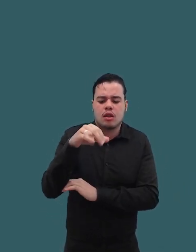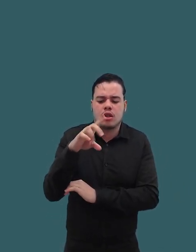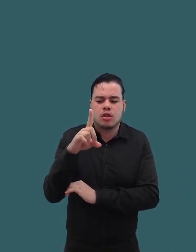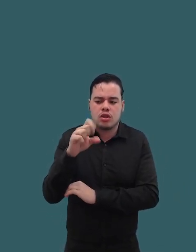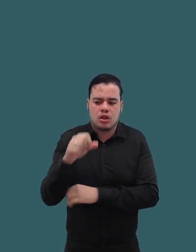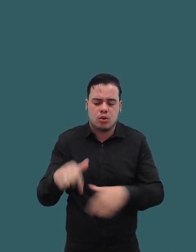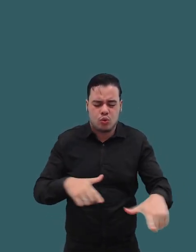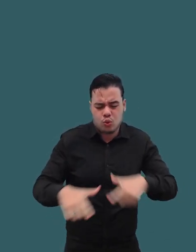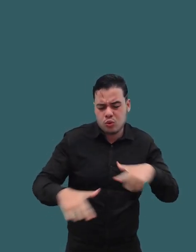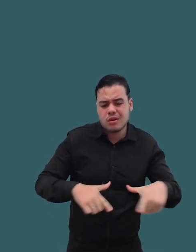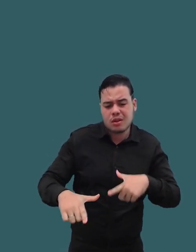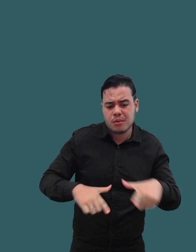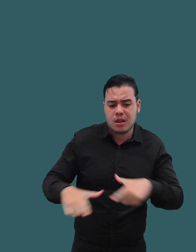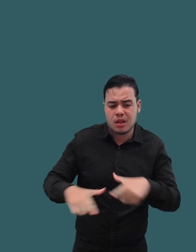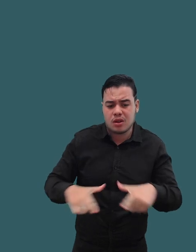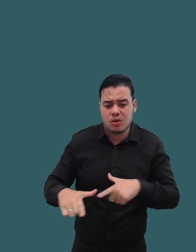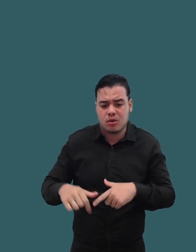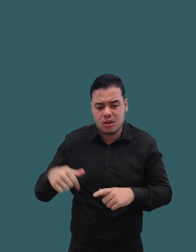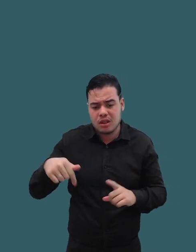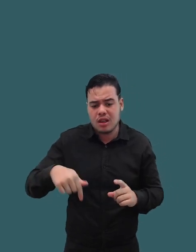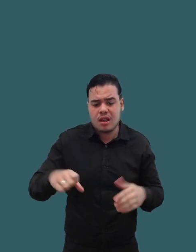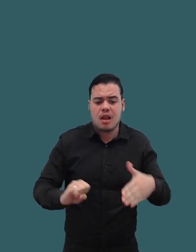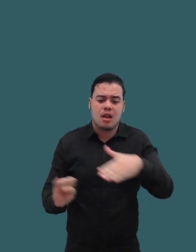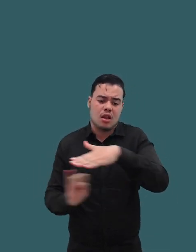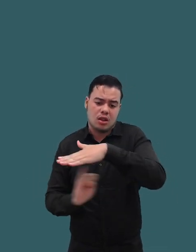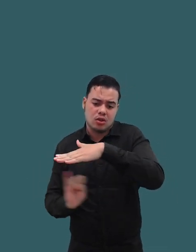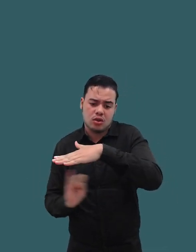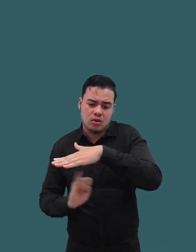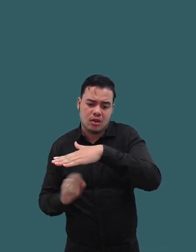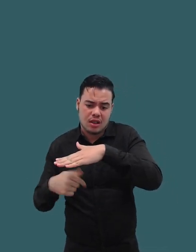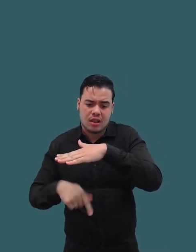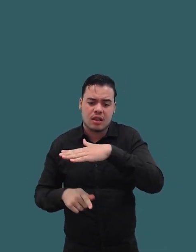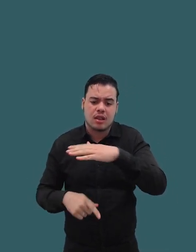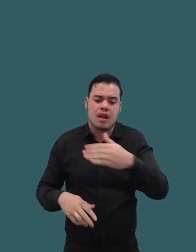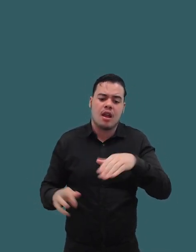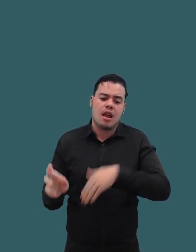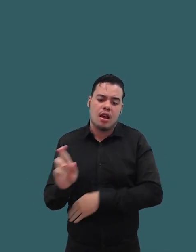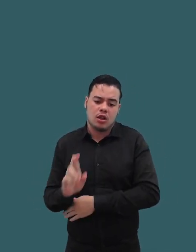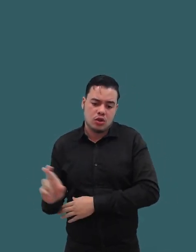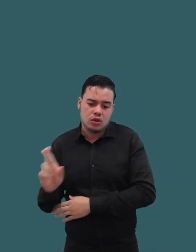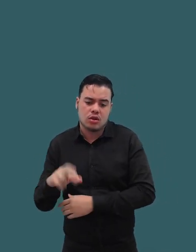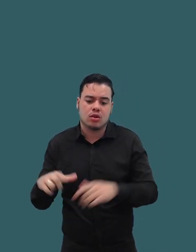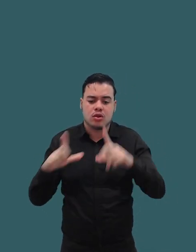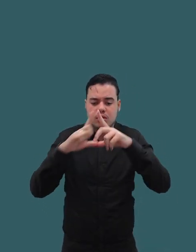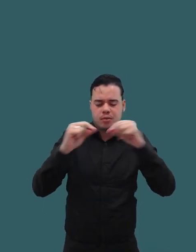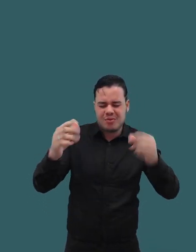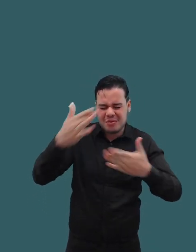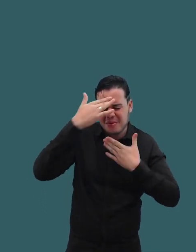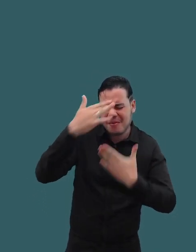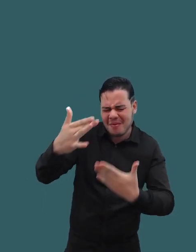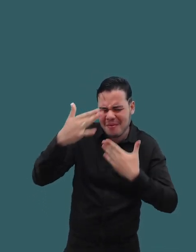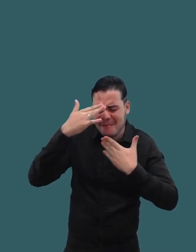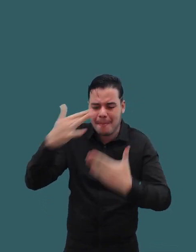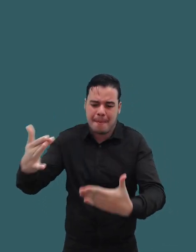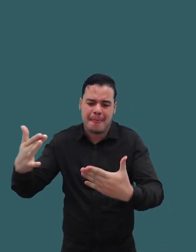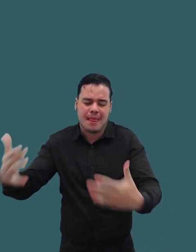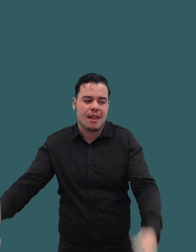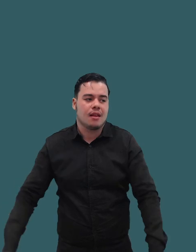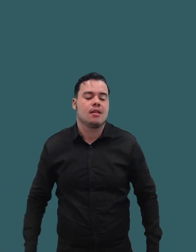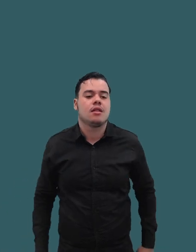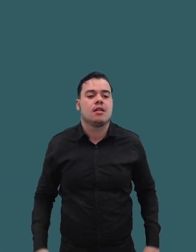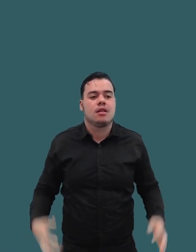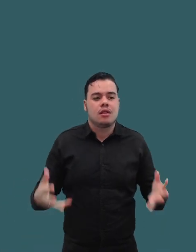Trabalhadores e Trabalhadoras dessa instituição aqui pela Regional de Brasília. Agradeço imensamente, Fernanda, as